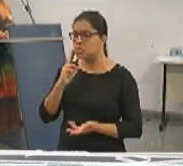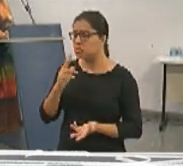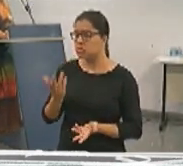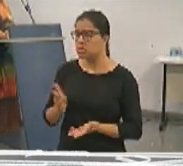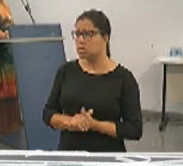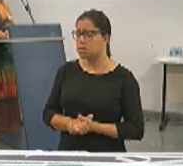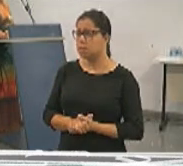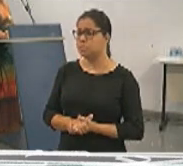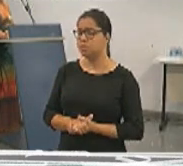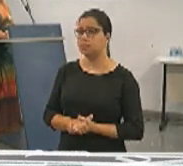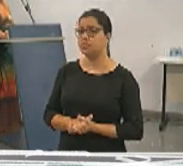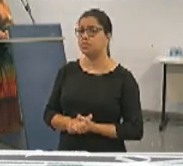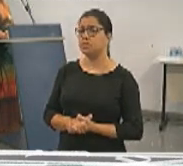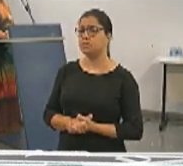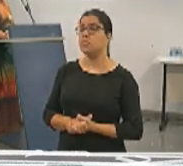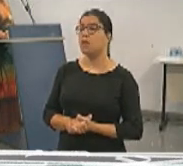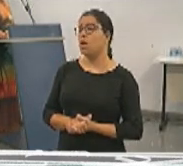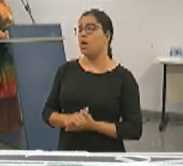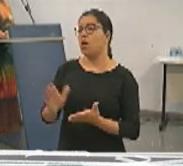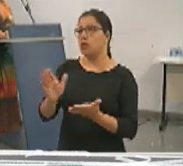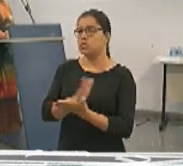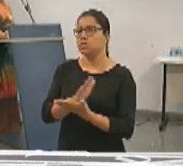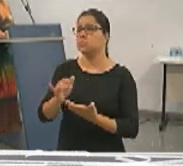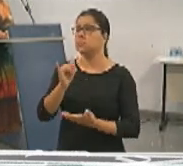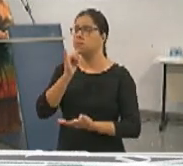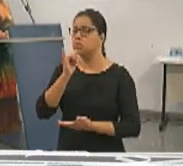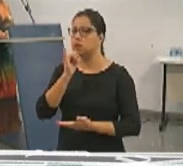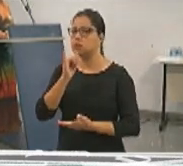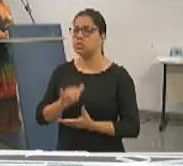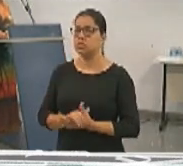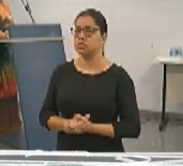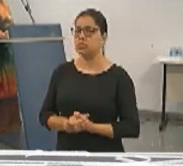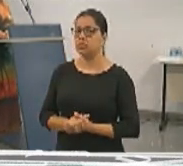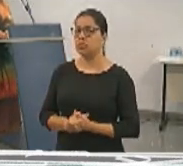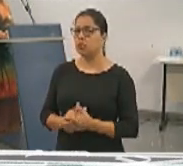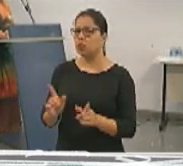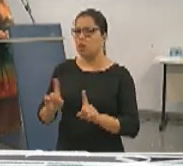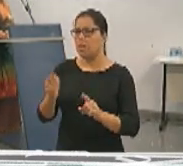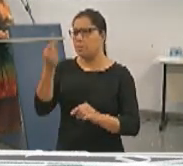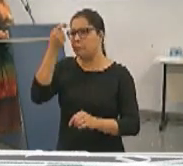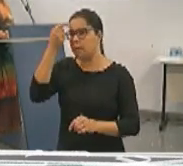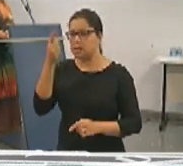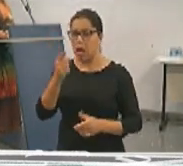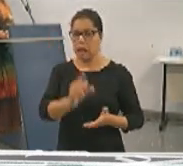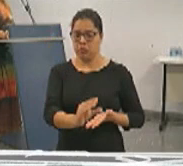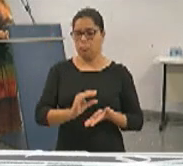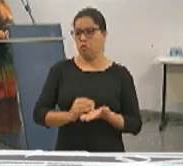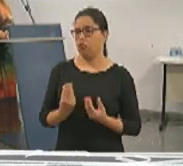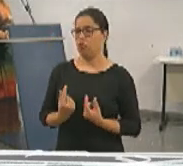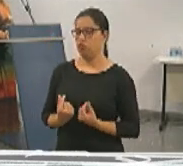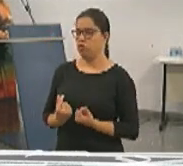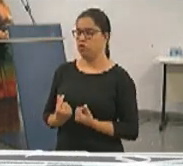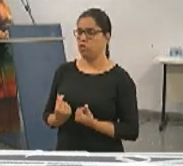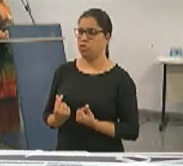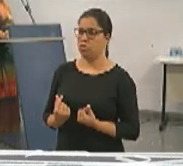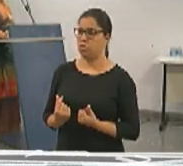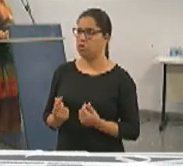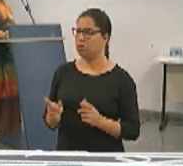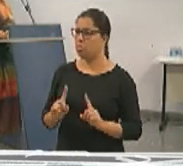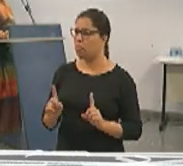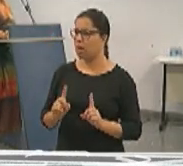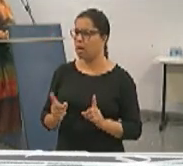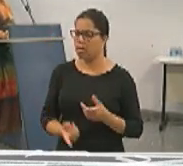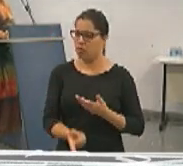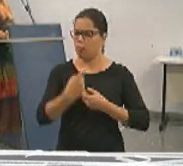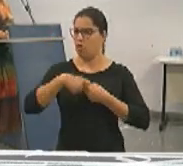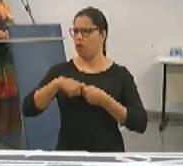a unidade acadêmica não usou, então eu vou devolver. Ele não é feito dessa maneira, certo? Então não existe devolução de dinheiro da